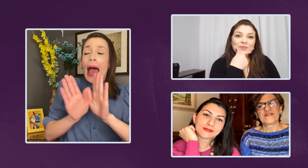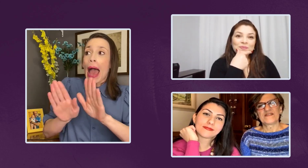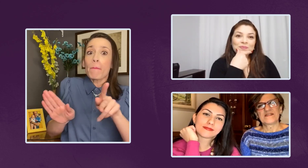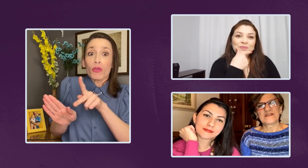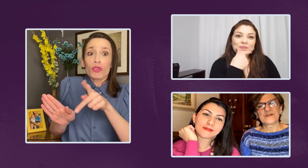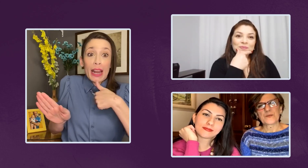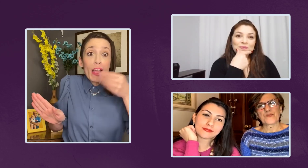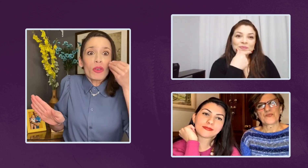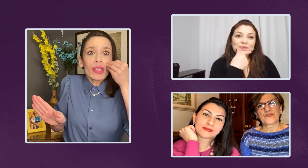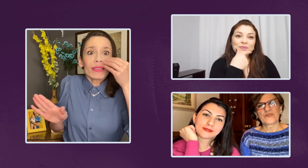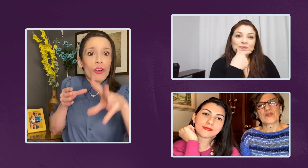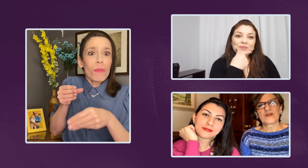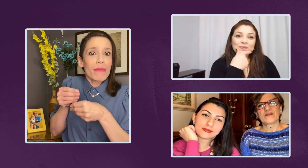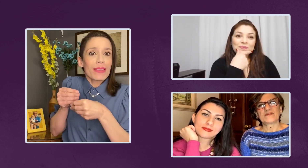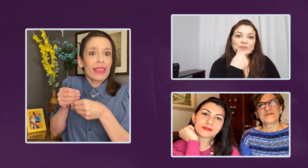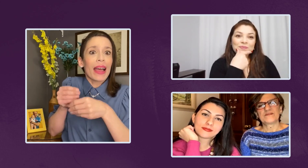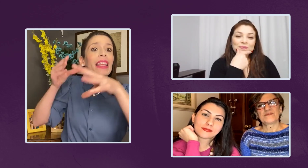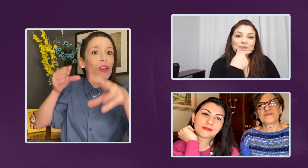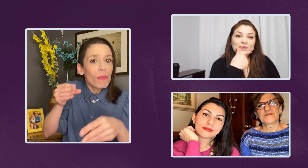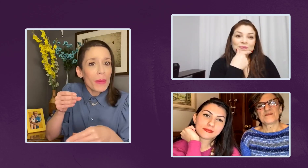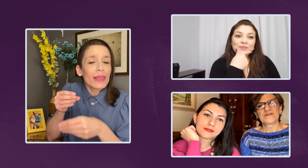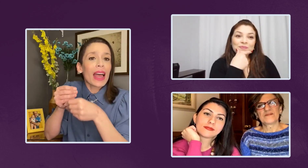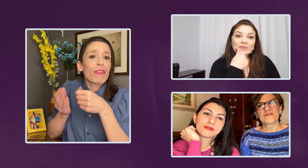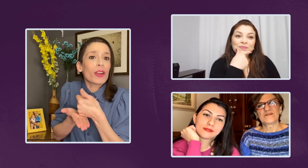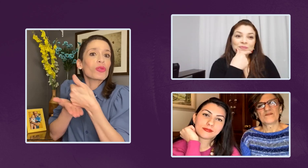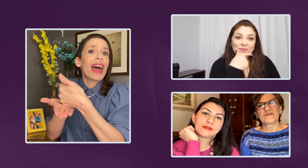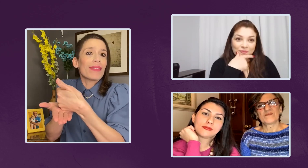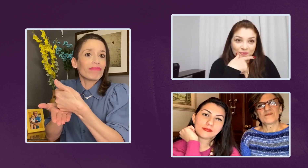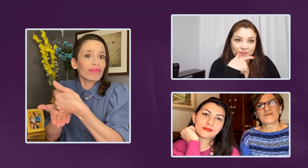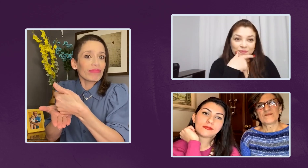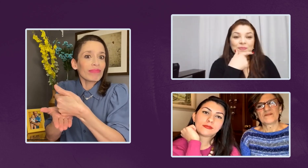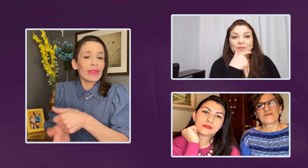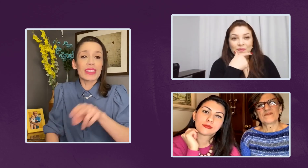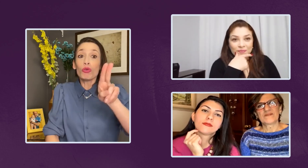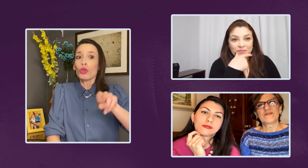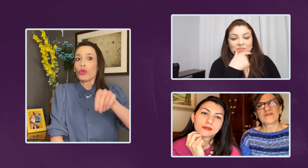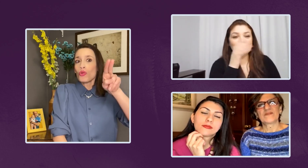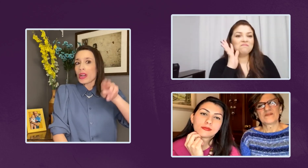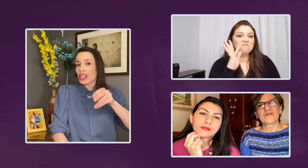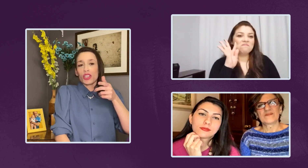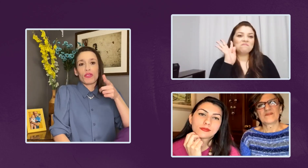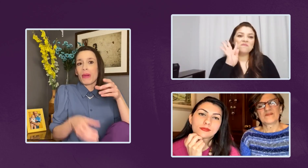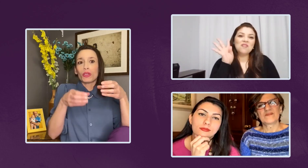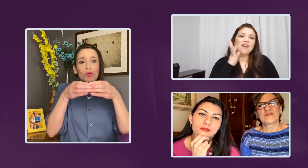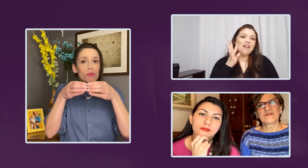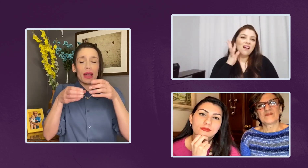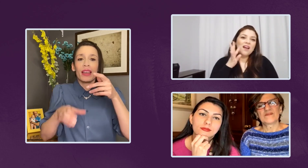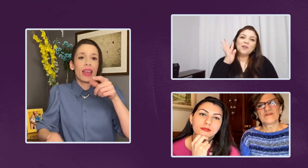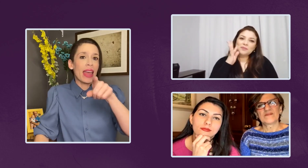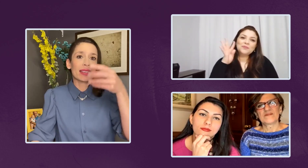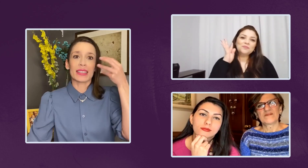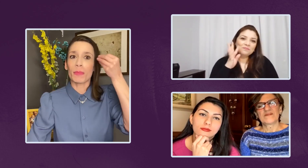colega... professora, eu vou tentar complementar. E complementava para ajudar. Então, nunca tive uma